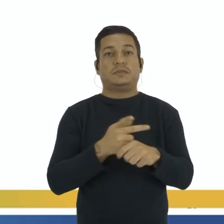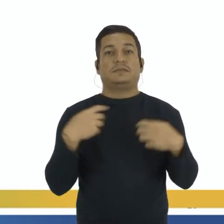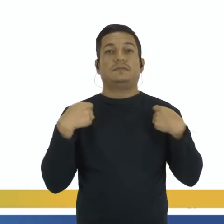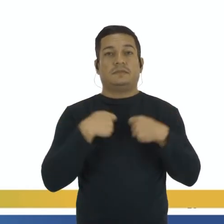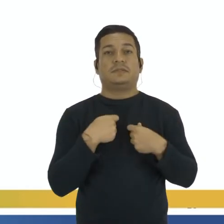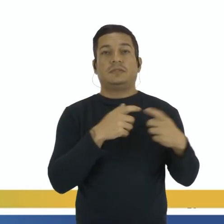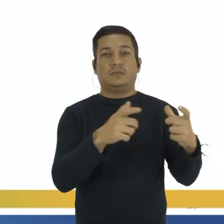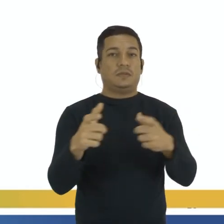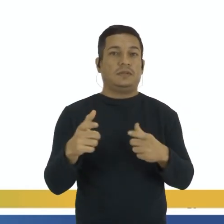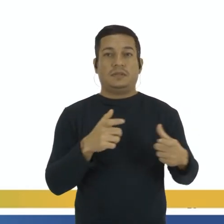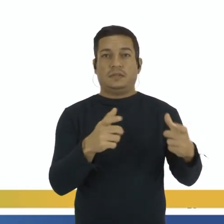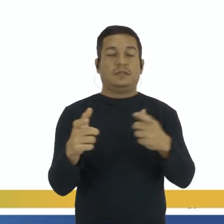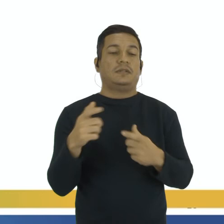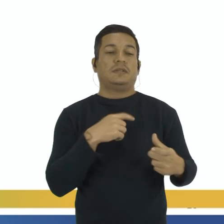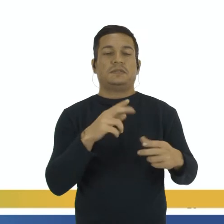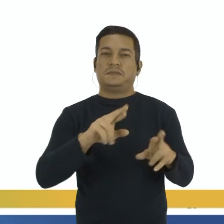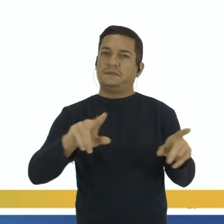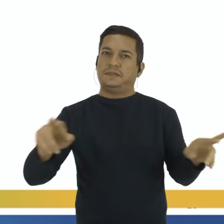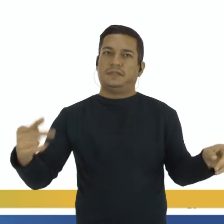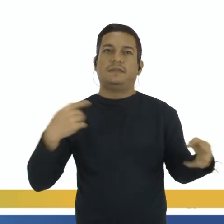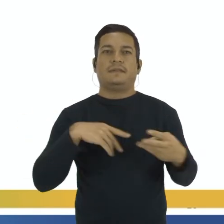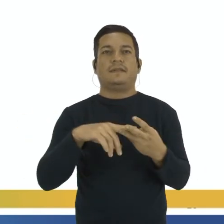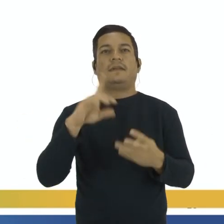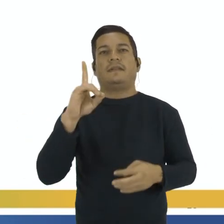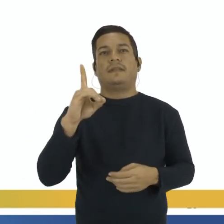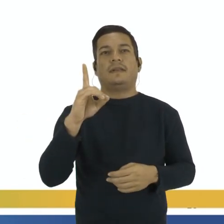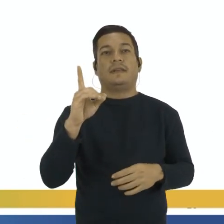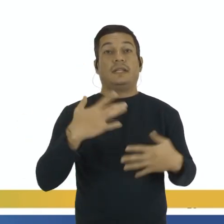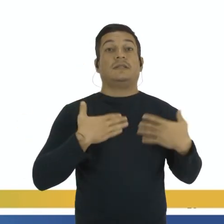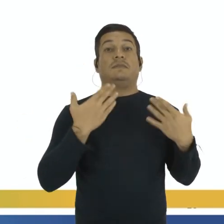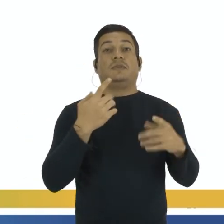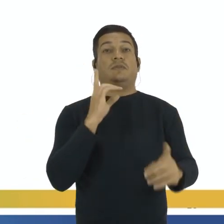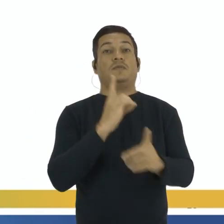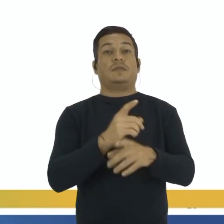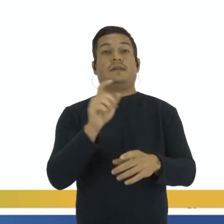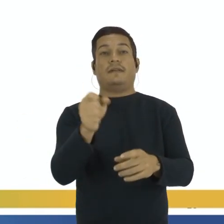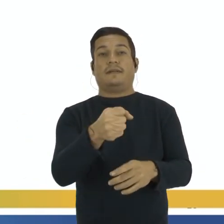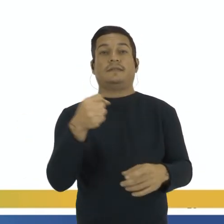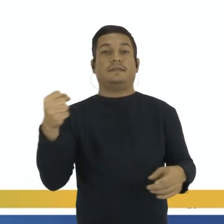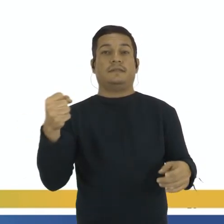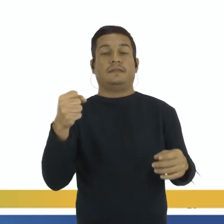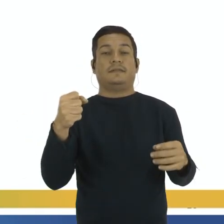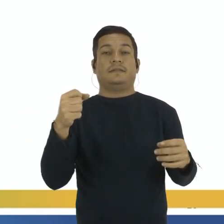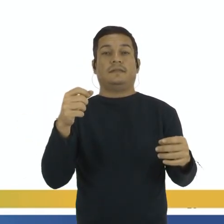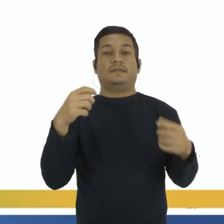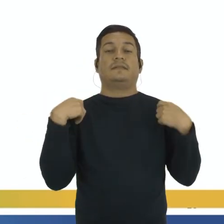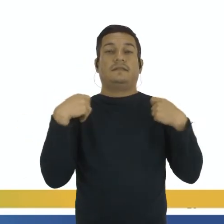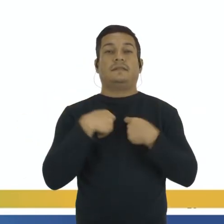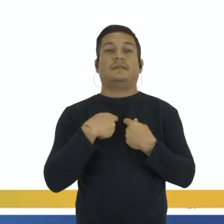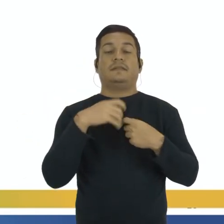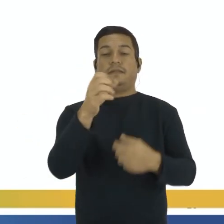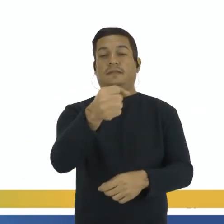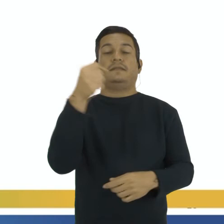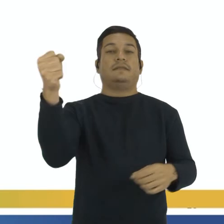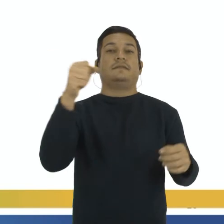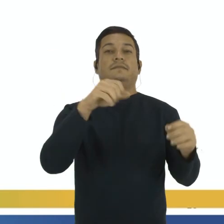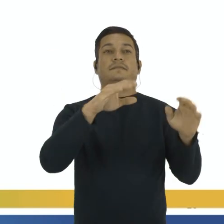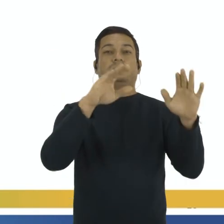procura sua jaqueta em lugares inusitados. E D. Calvin se surpreende em encontrar a jaqueta no armário. Façam suas